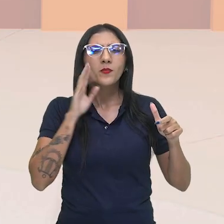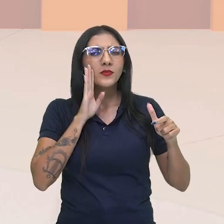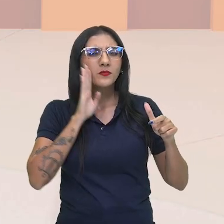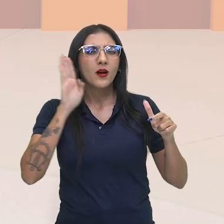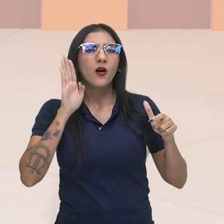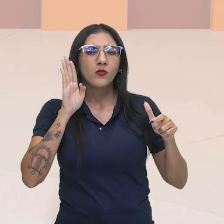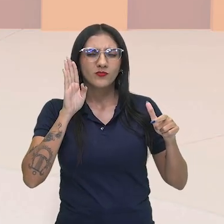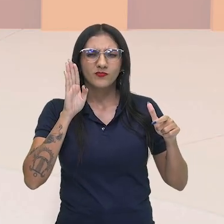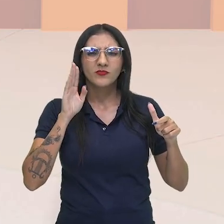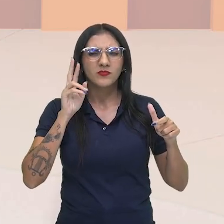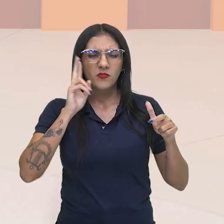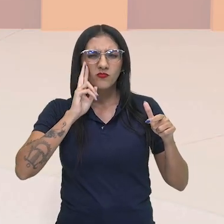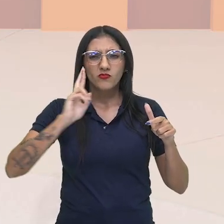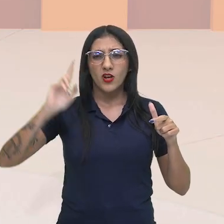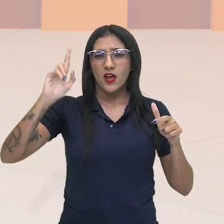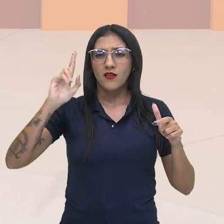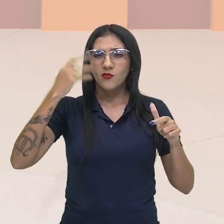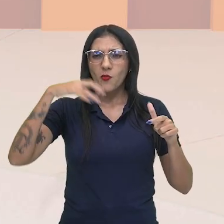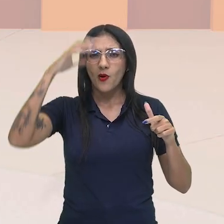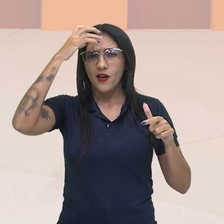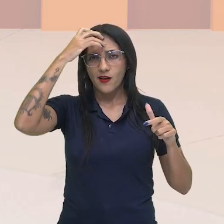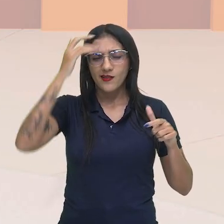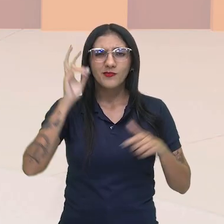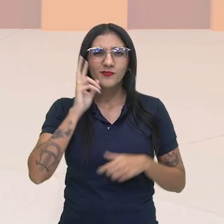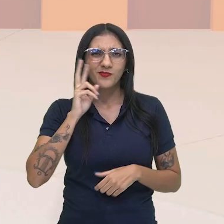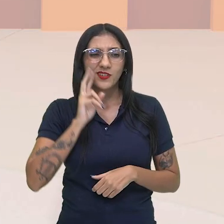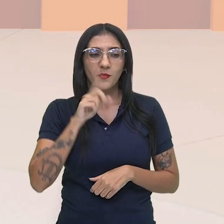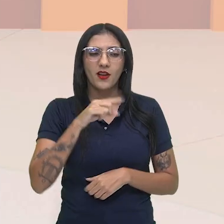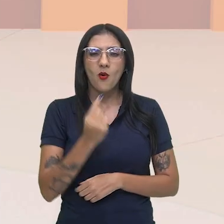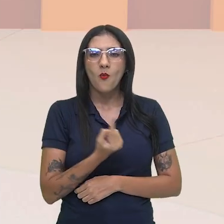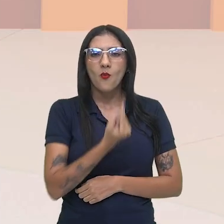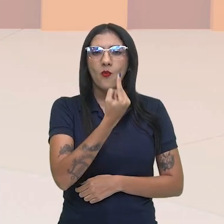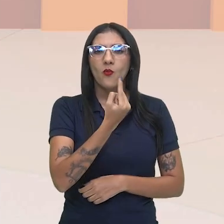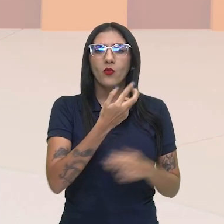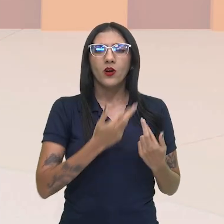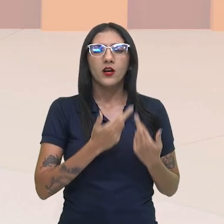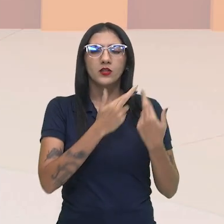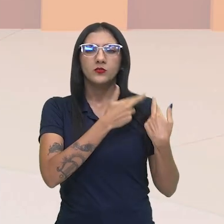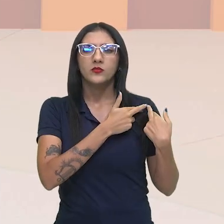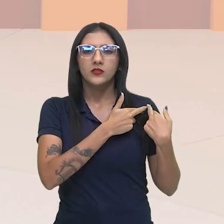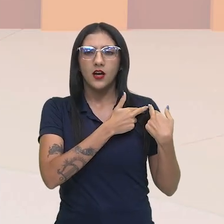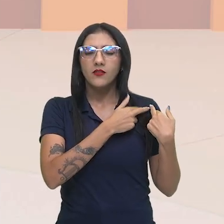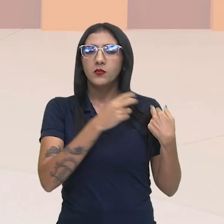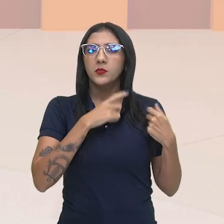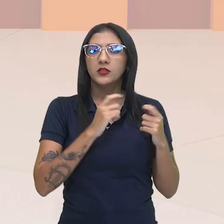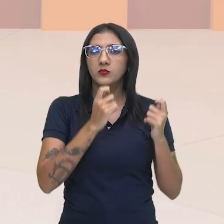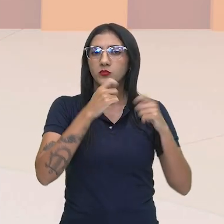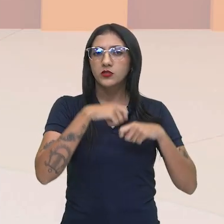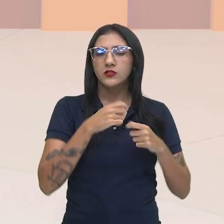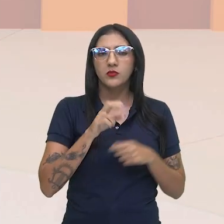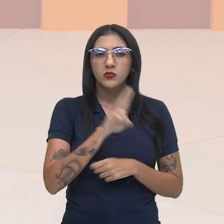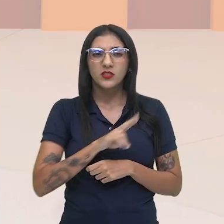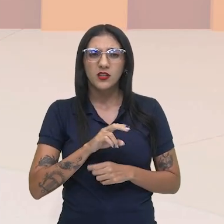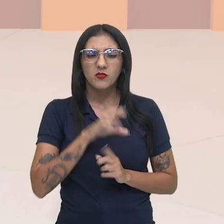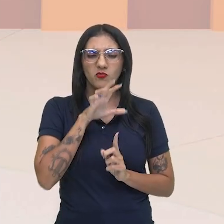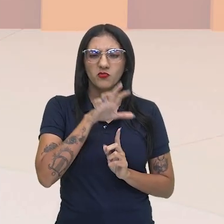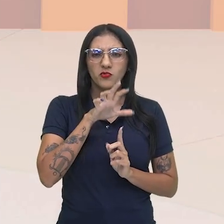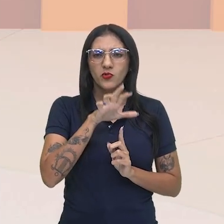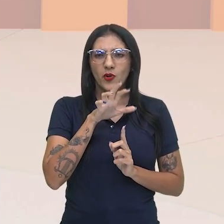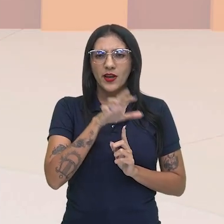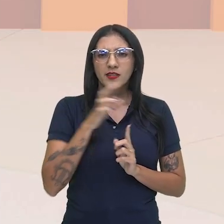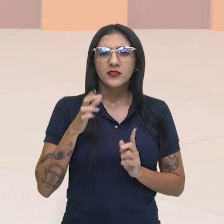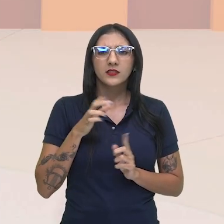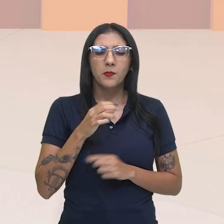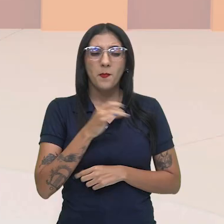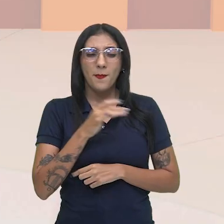monarca, né? Lembra? O rei comandava, era o único responsável por aplicar pelo medo a atividade necessária